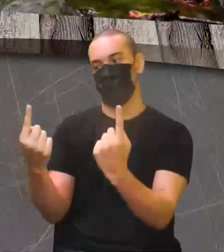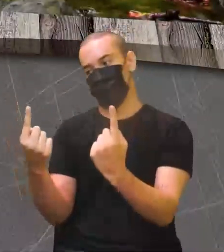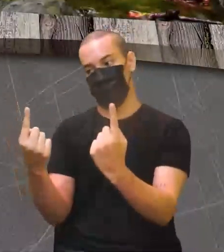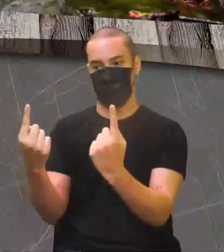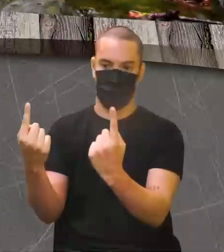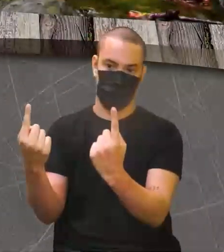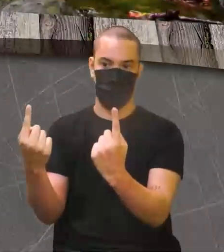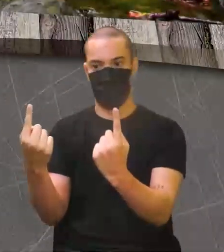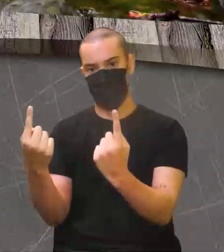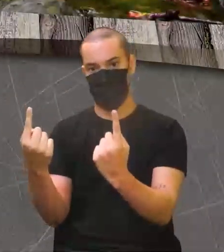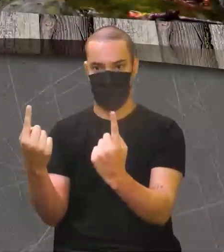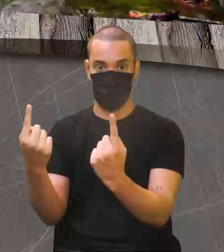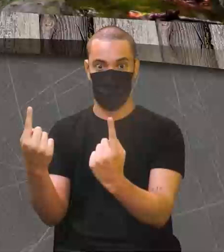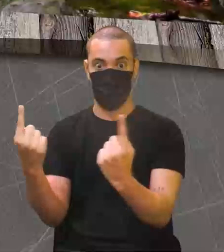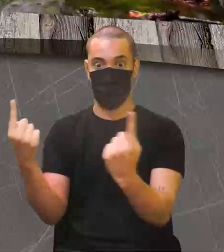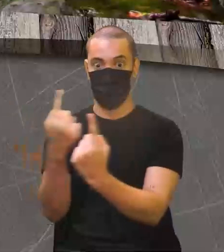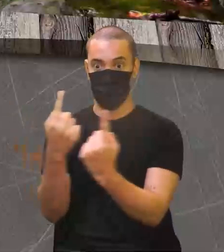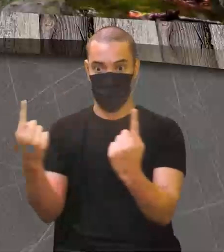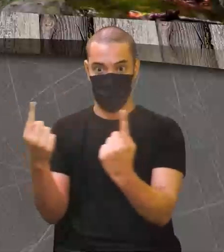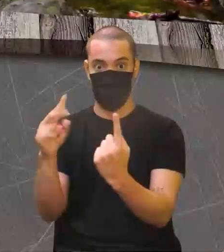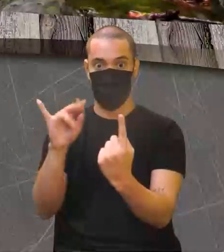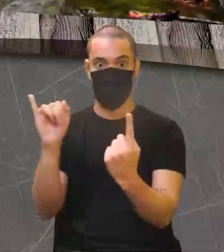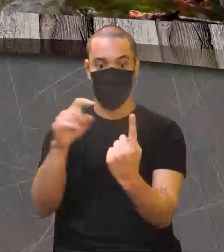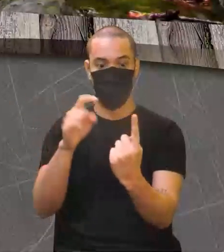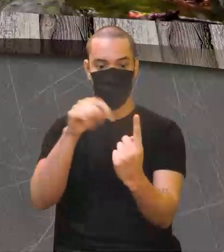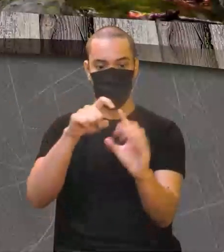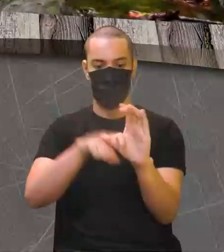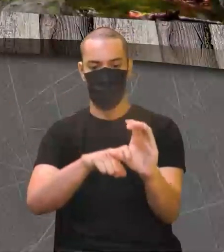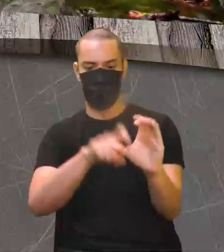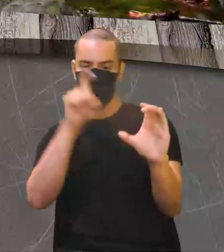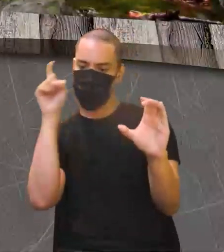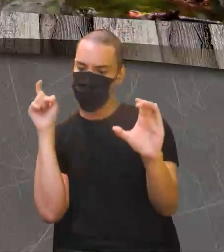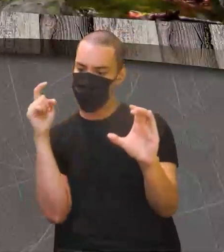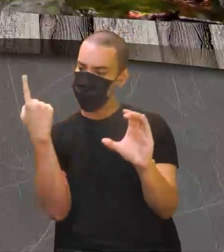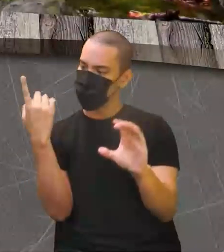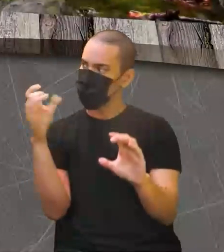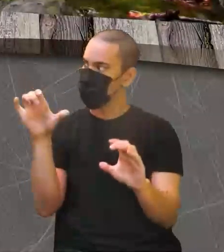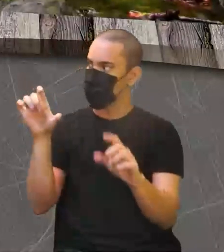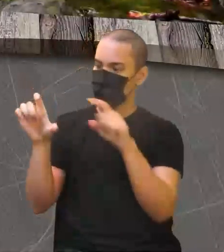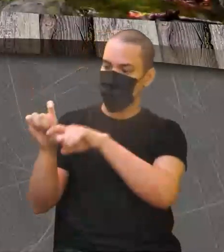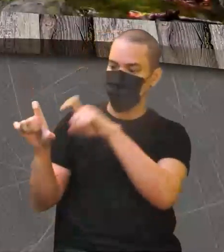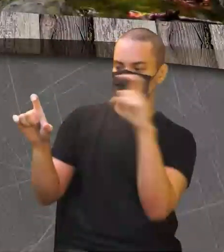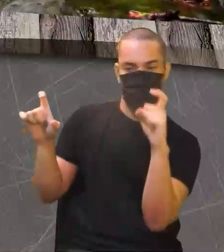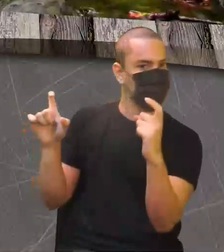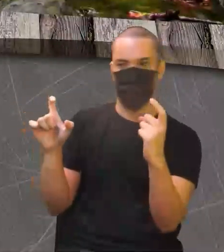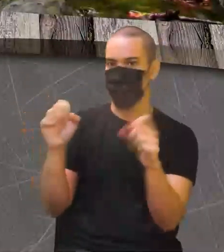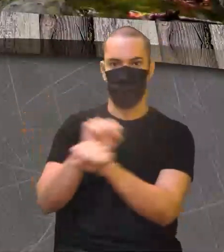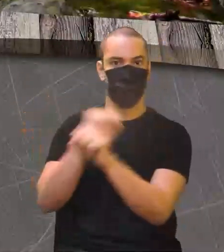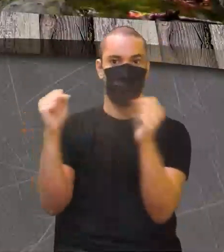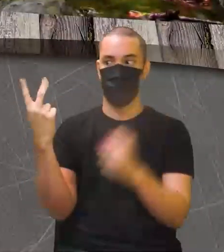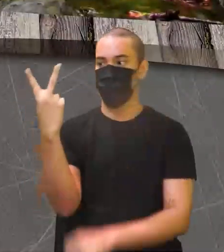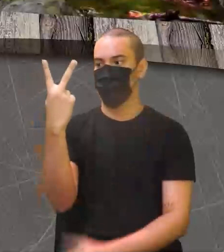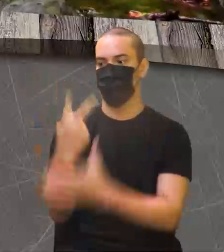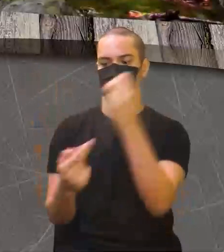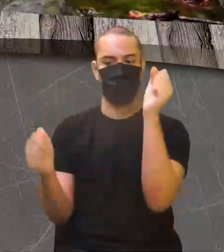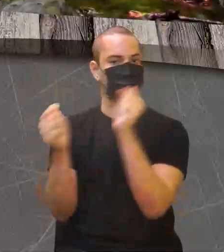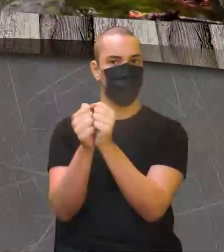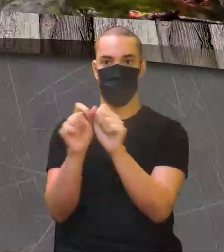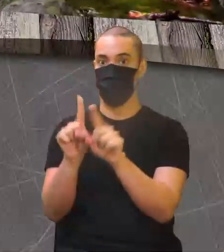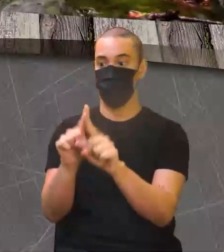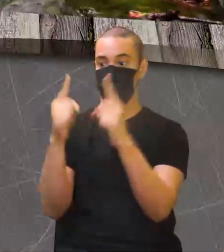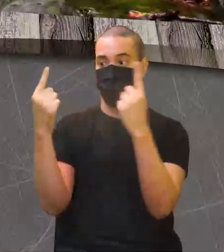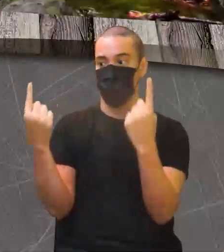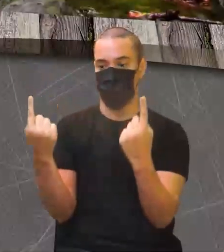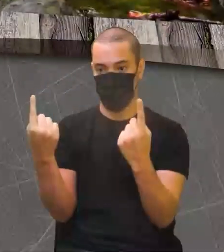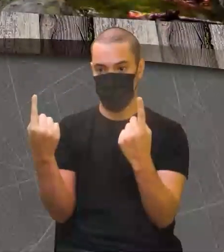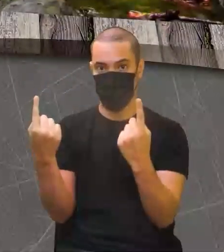outro. Então, eles vão são excludentes. Se acontecer um, não vai acontecer o outro. Por isso que é a regra do